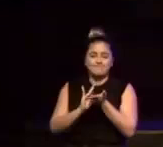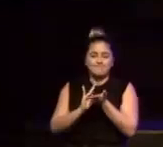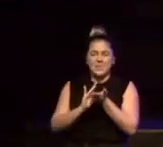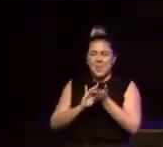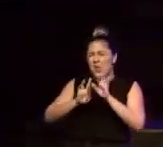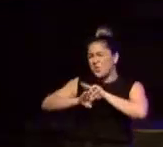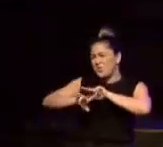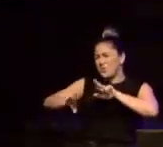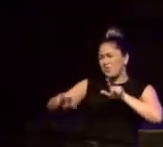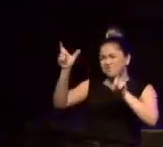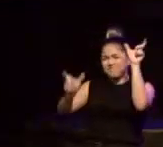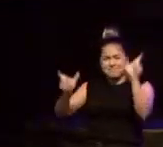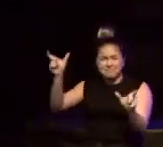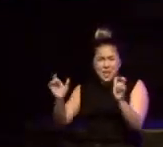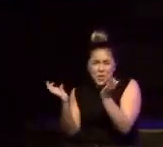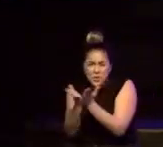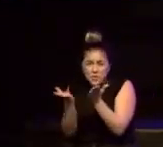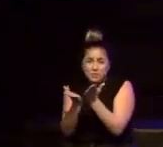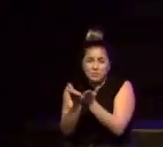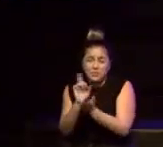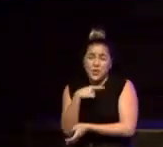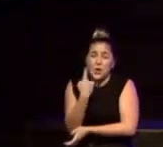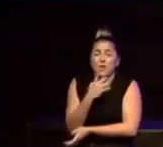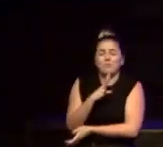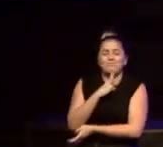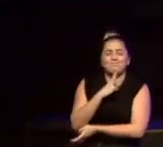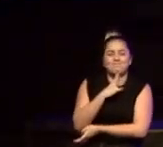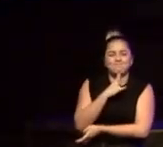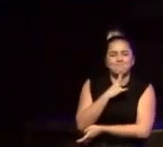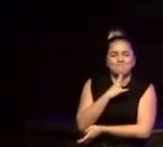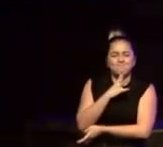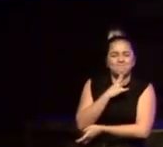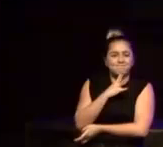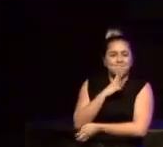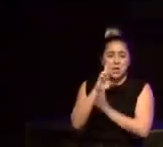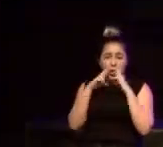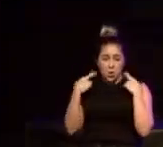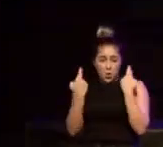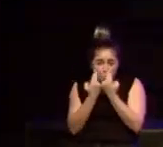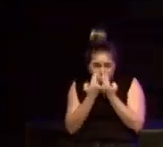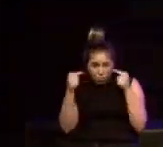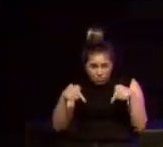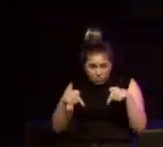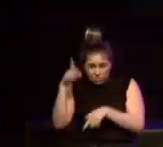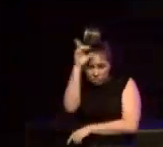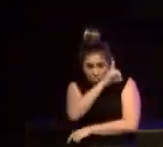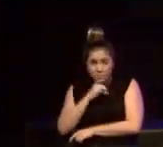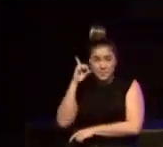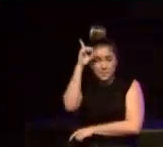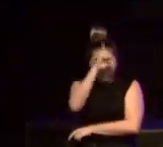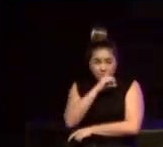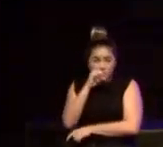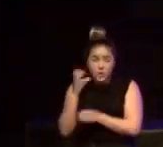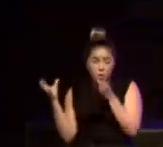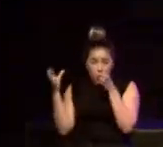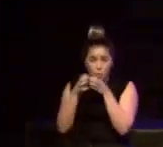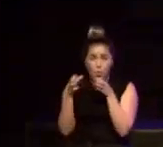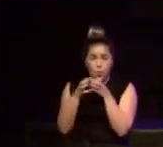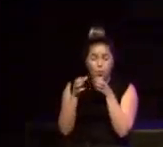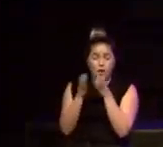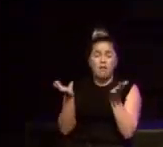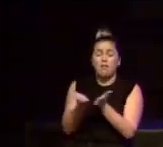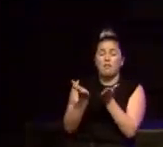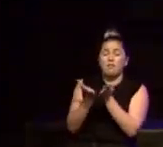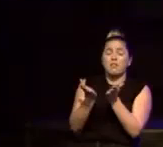inclusive muitos crentes que eu e você conhecemos, veem a reunião na igreja, o agrupamento dos crentes como